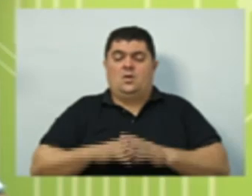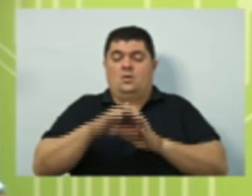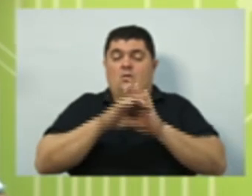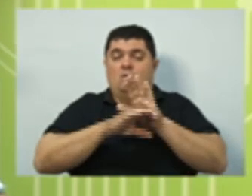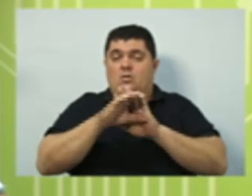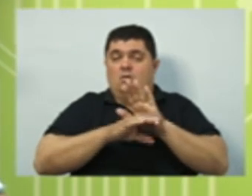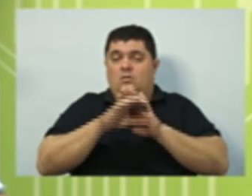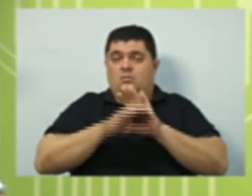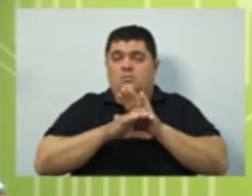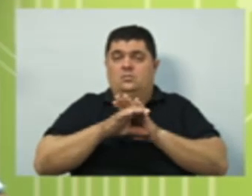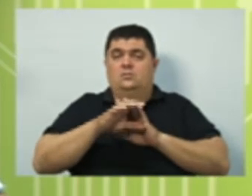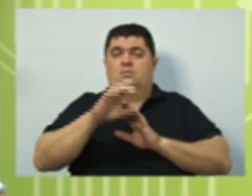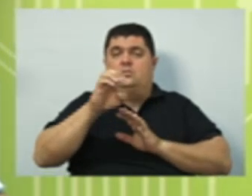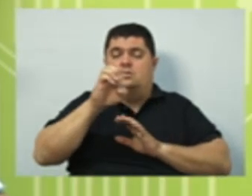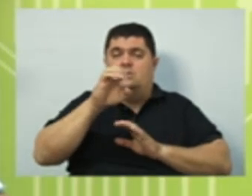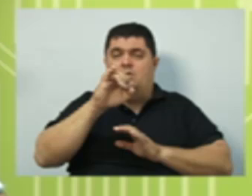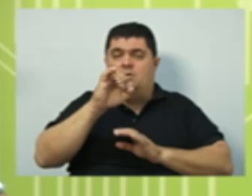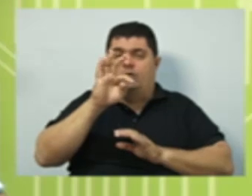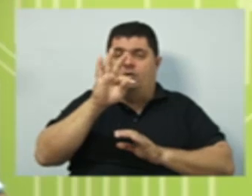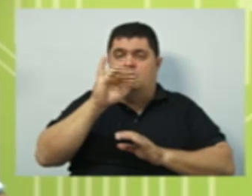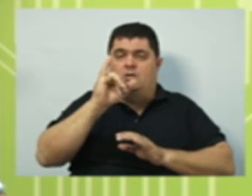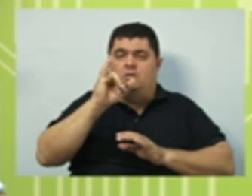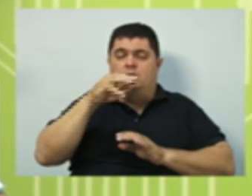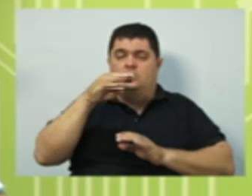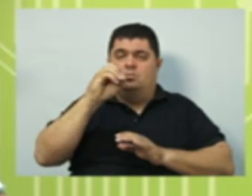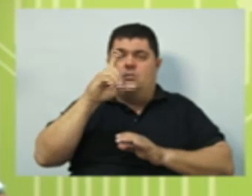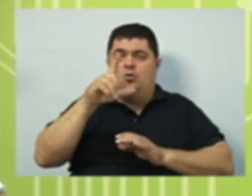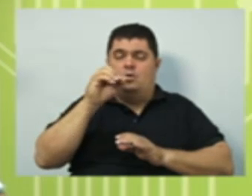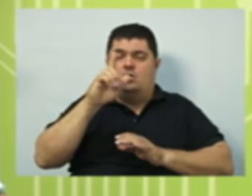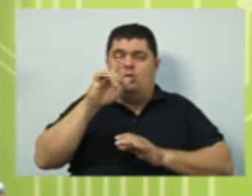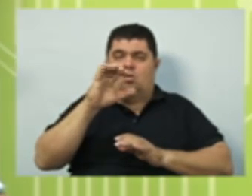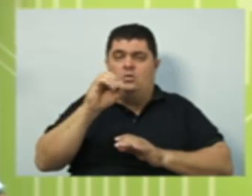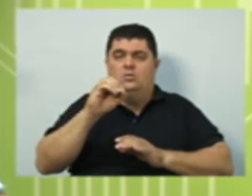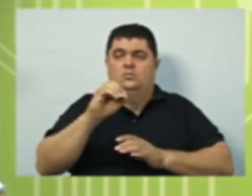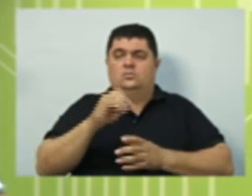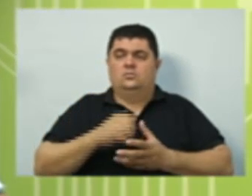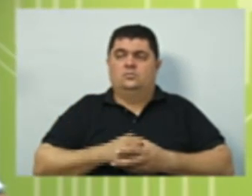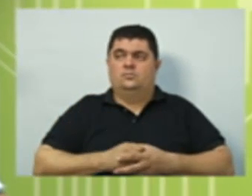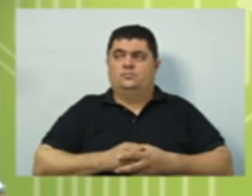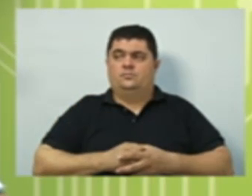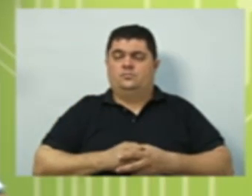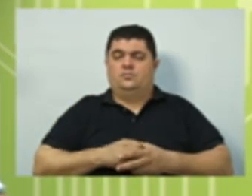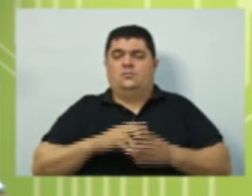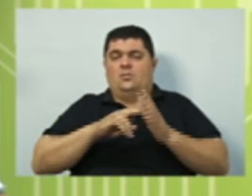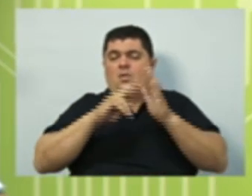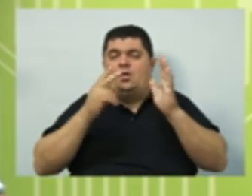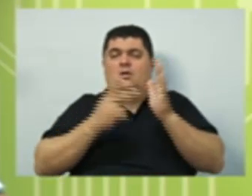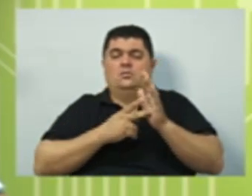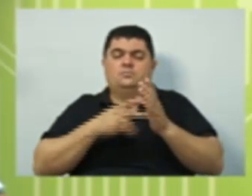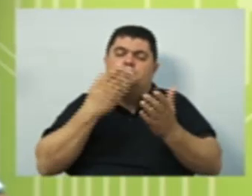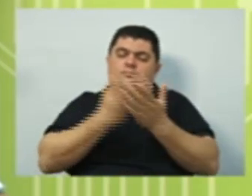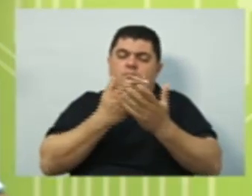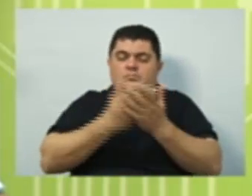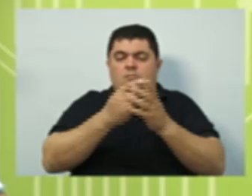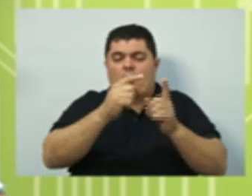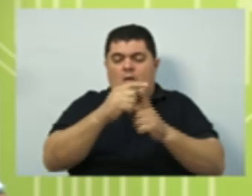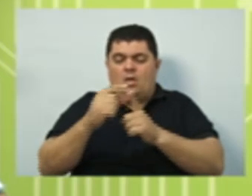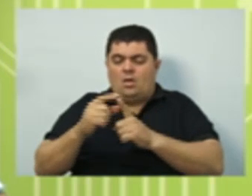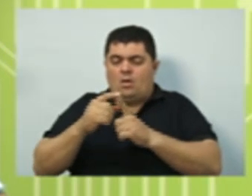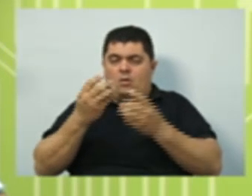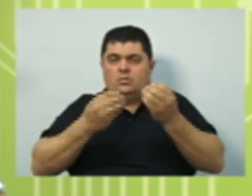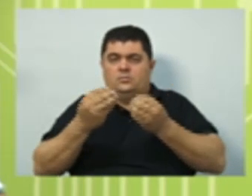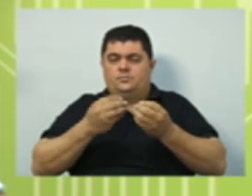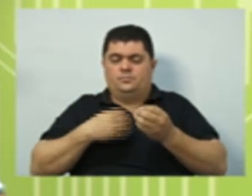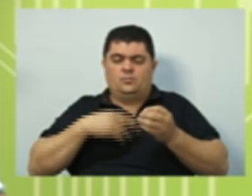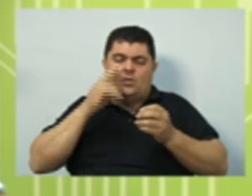etimológico, ou seja, o trabalho em sua origem. Etimologia significa estudar as palavras em sua origem. Olhando